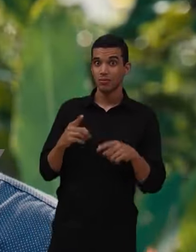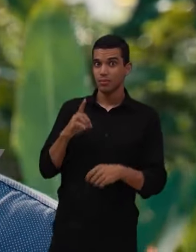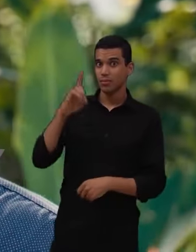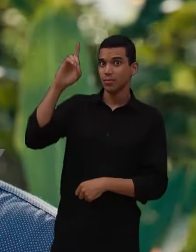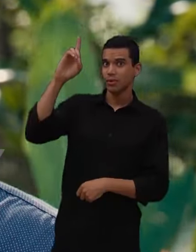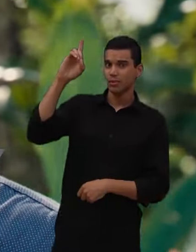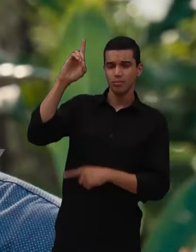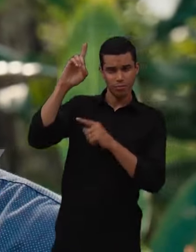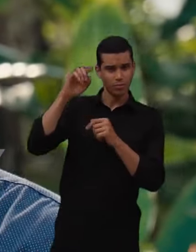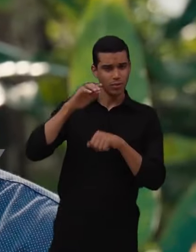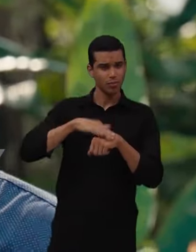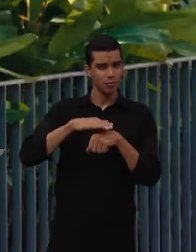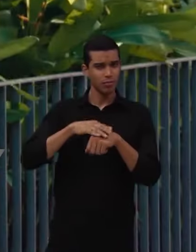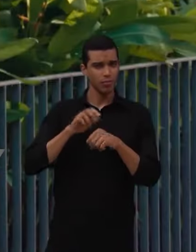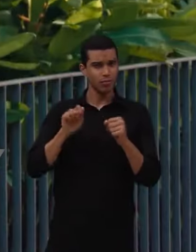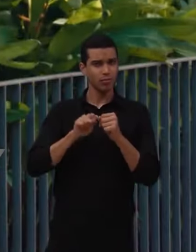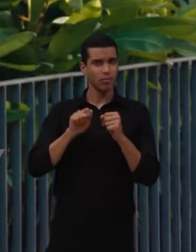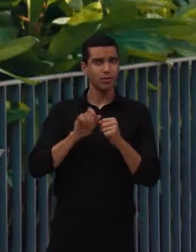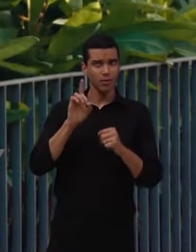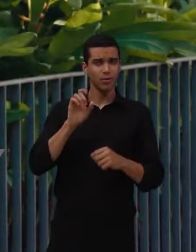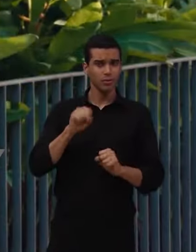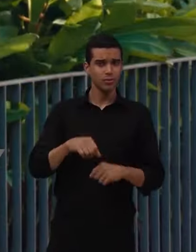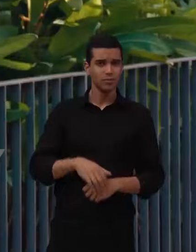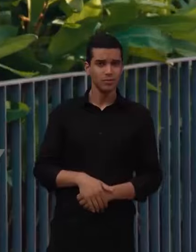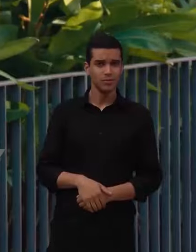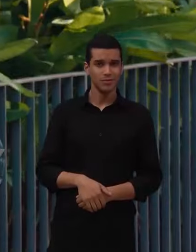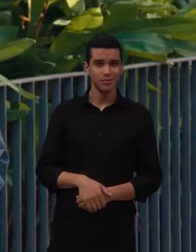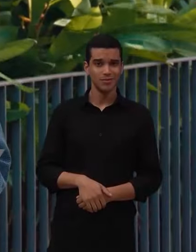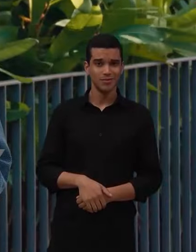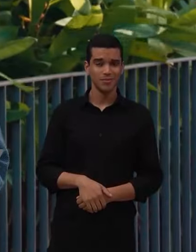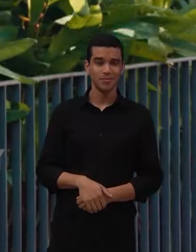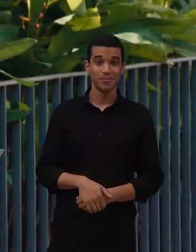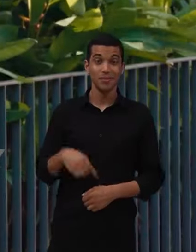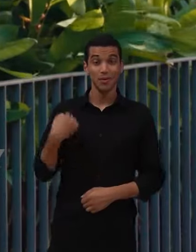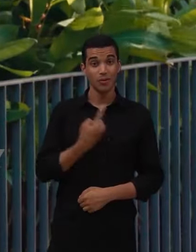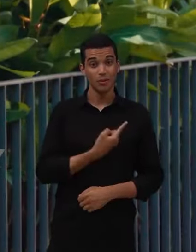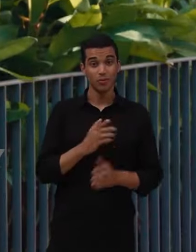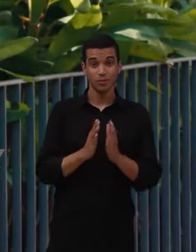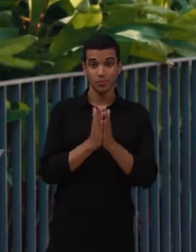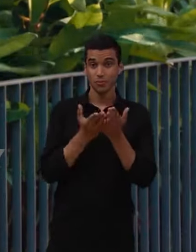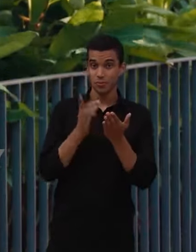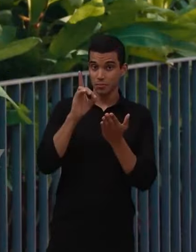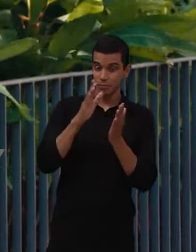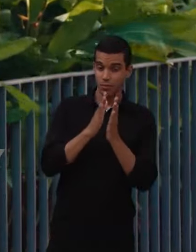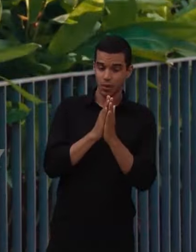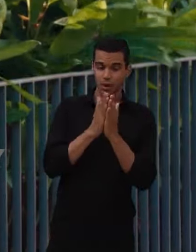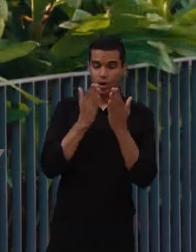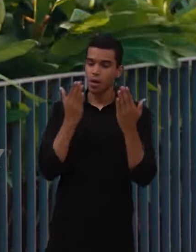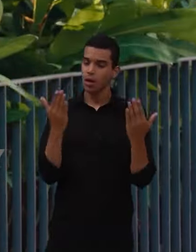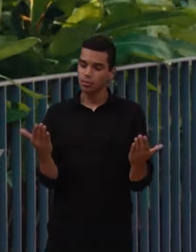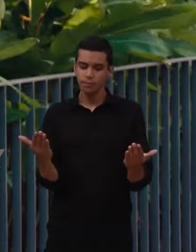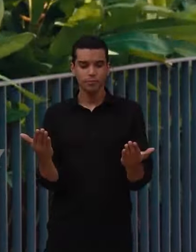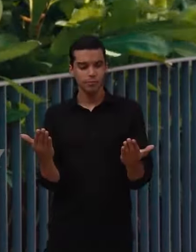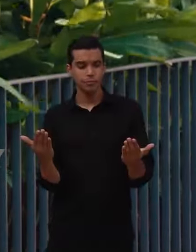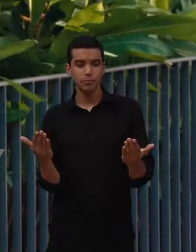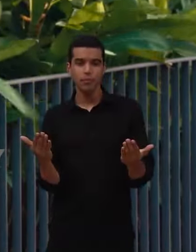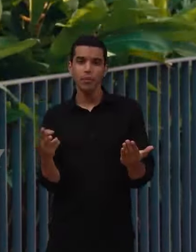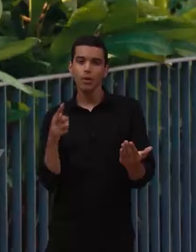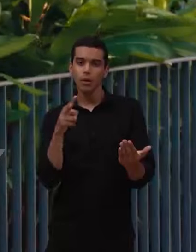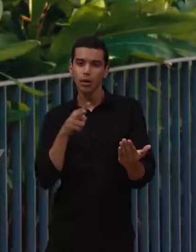Deus, Ele fez. Queridos, quando a gente abre a Bíblia, percebemos de que